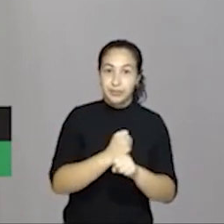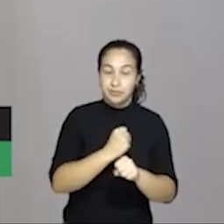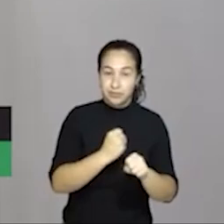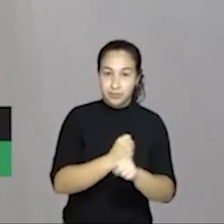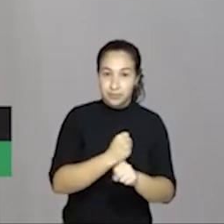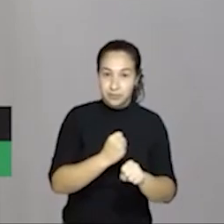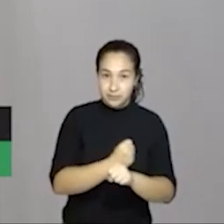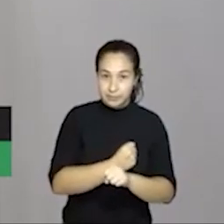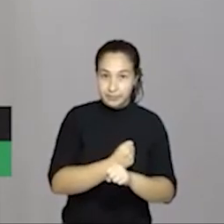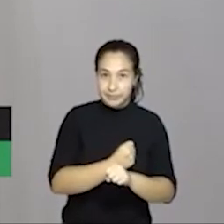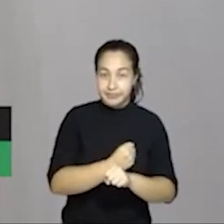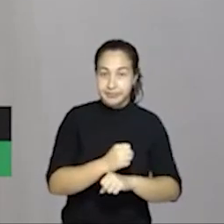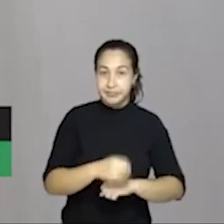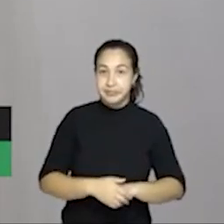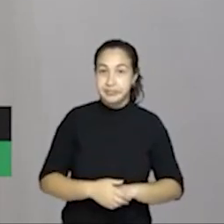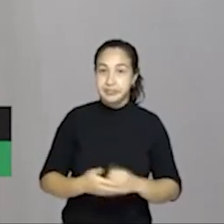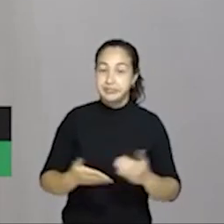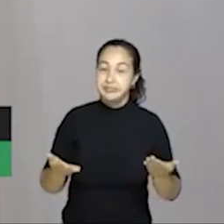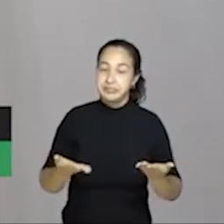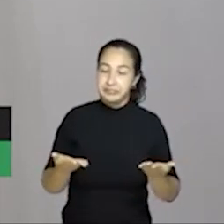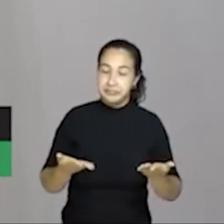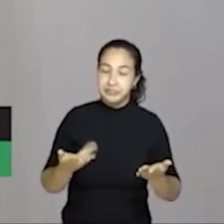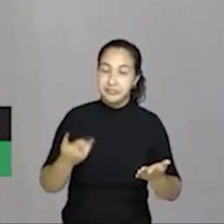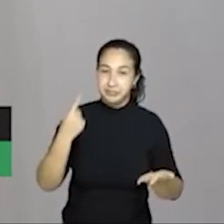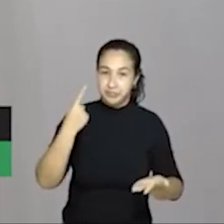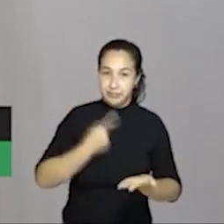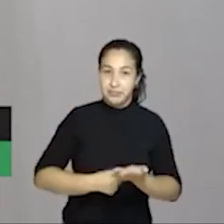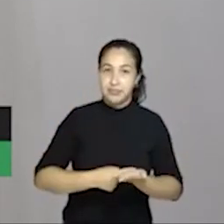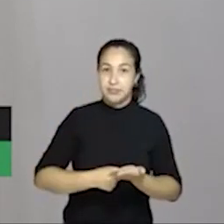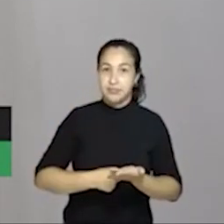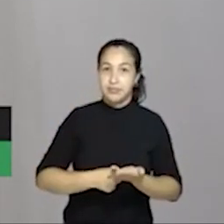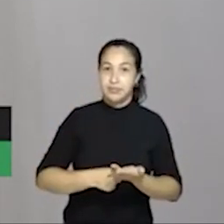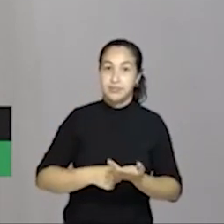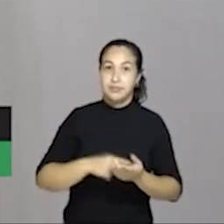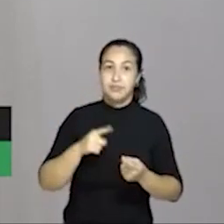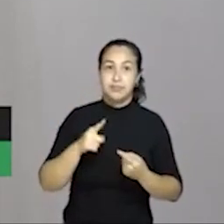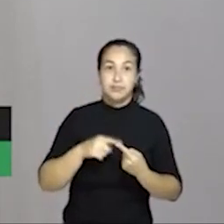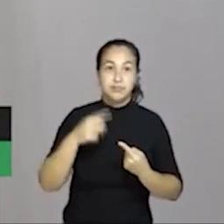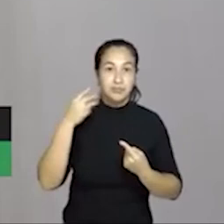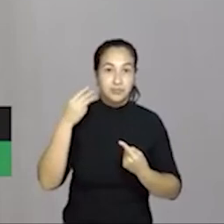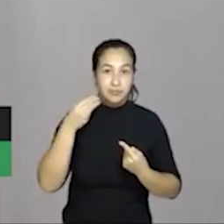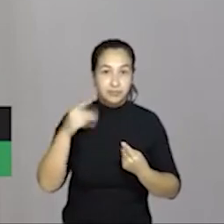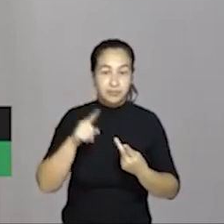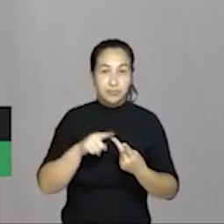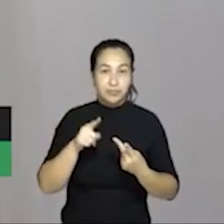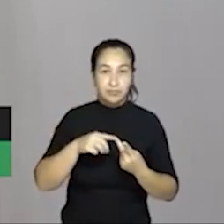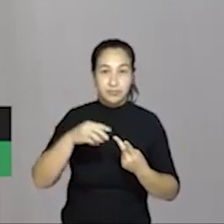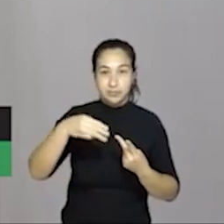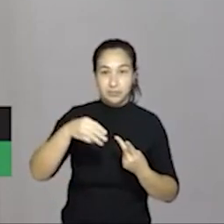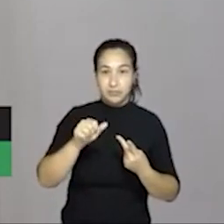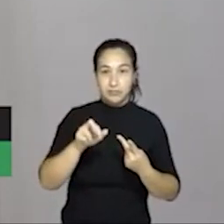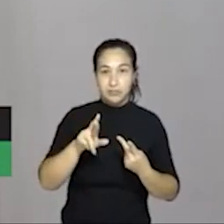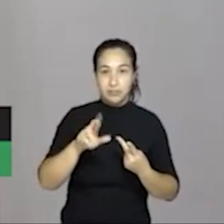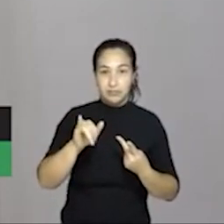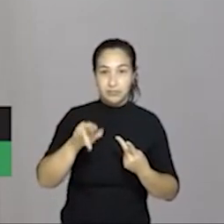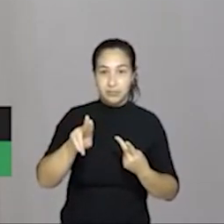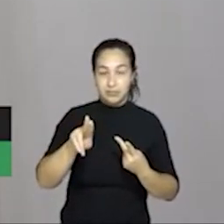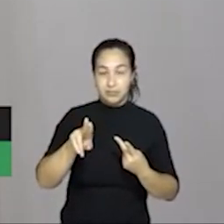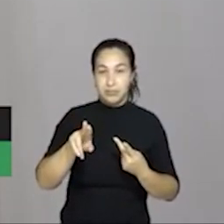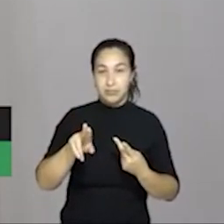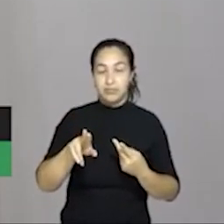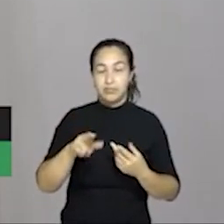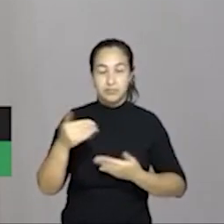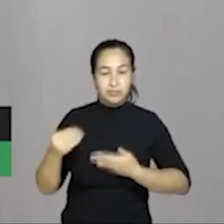fica o nosso compromisso juntamente com o deputado márcios com o Deputado Mário de acompanhar os esse processo